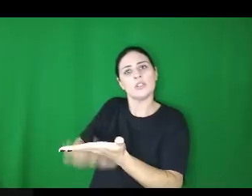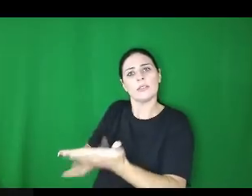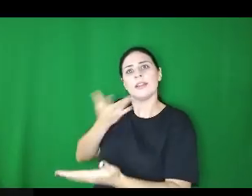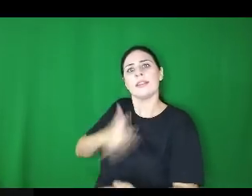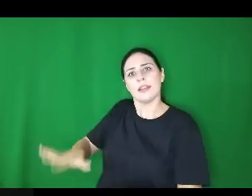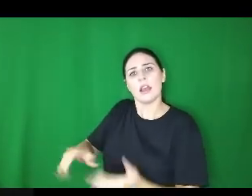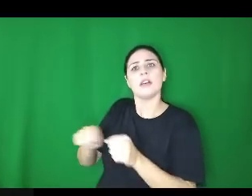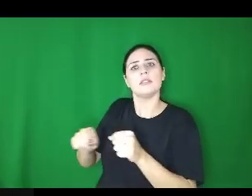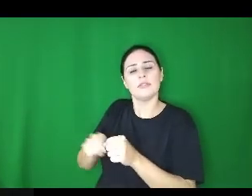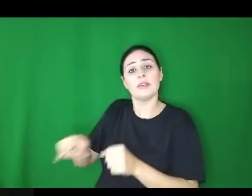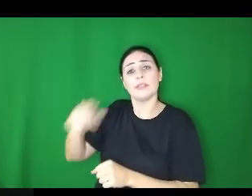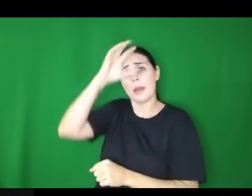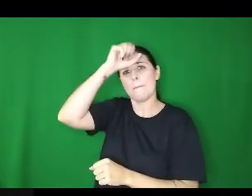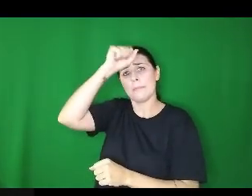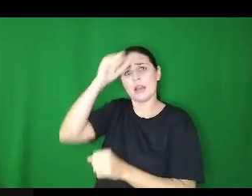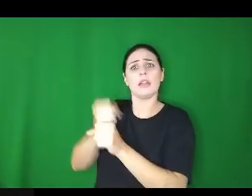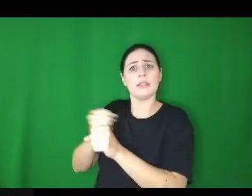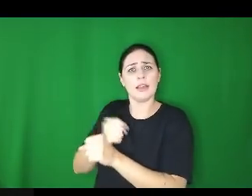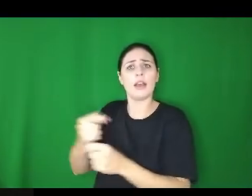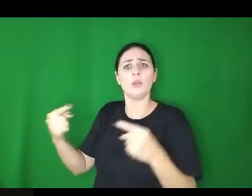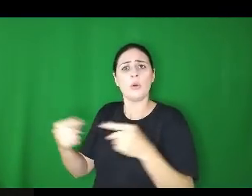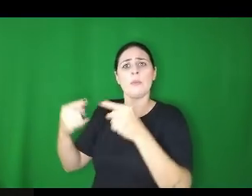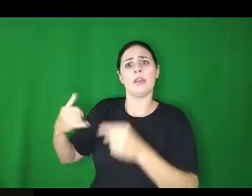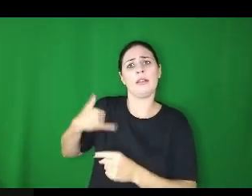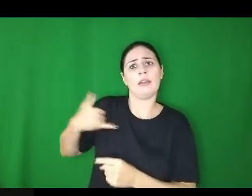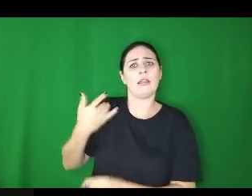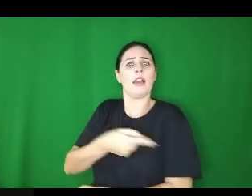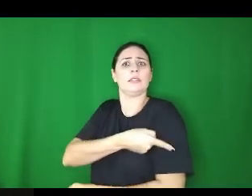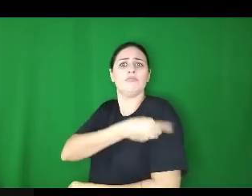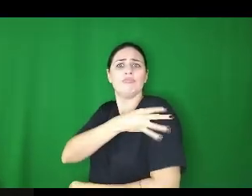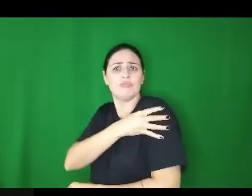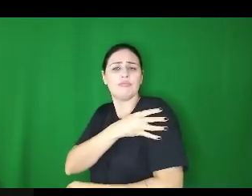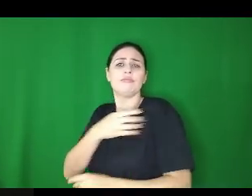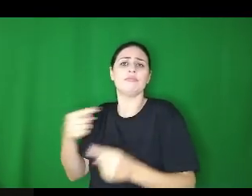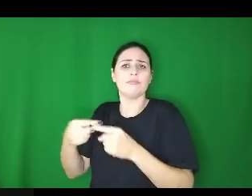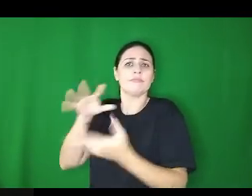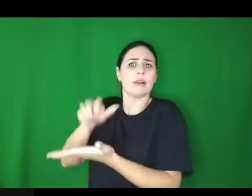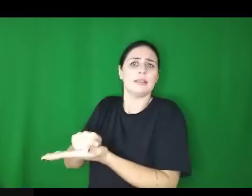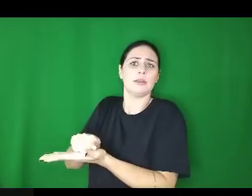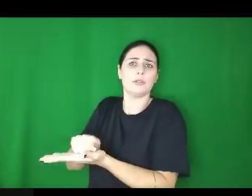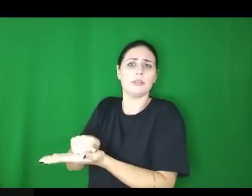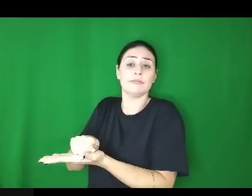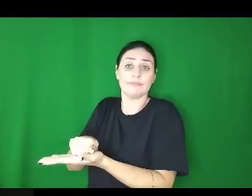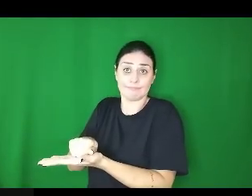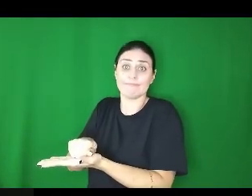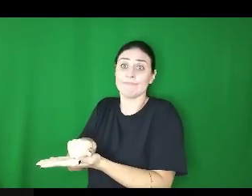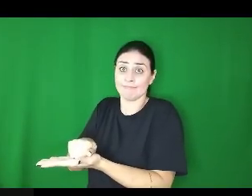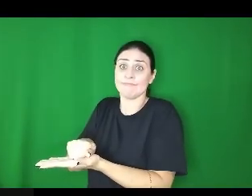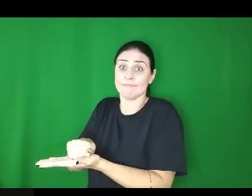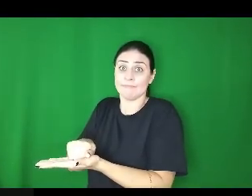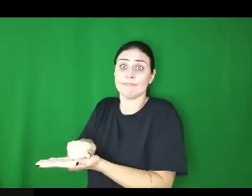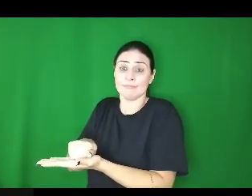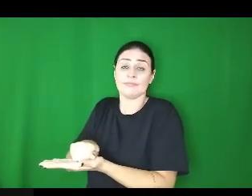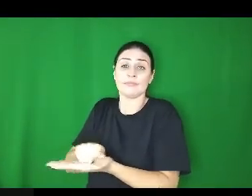não tenha aquele potencial formativo, mas é um momento em que ela está ocupada com a questão escolar,